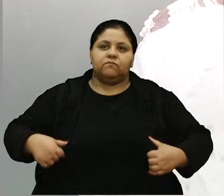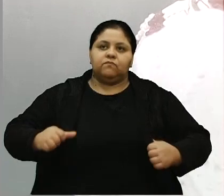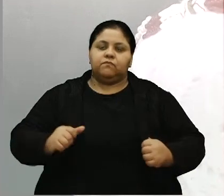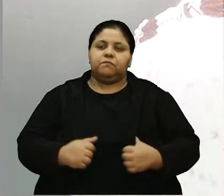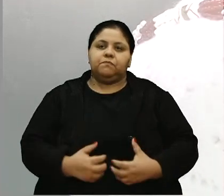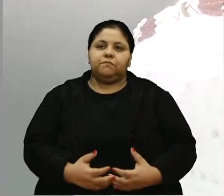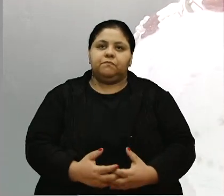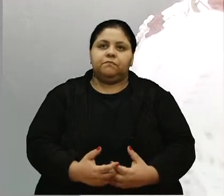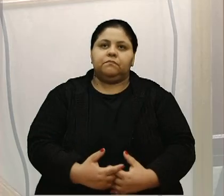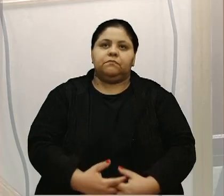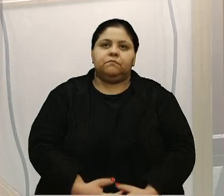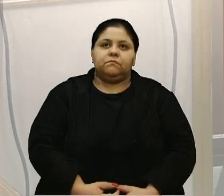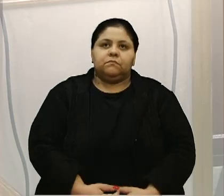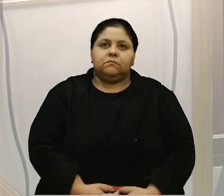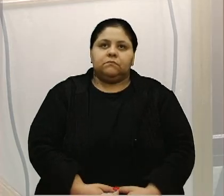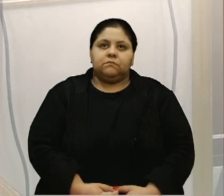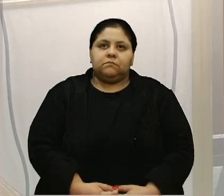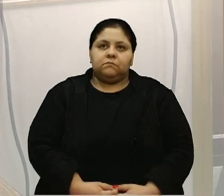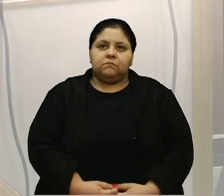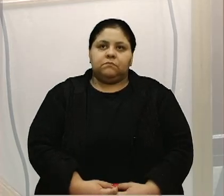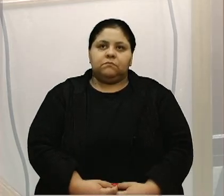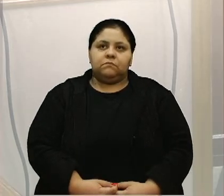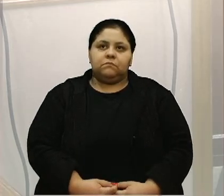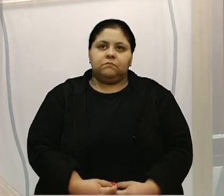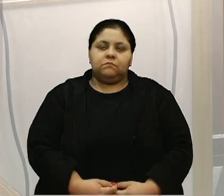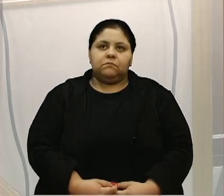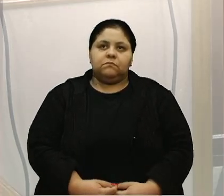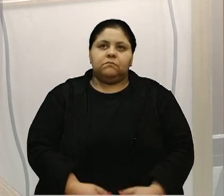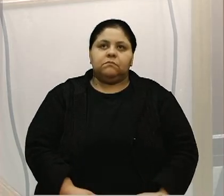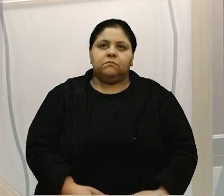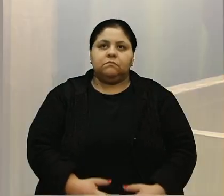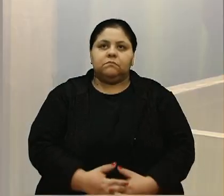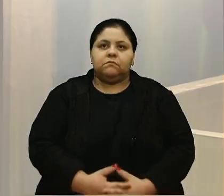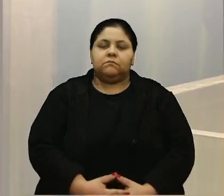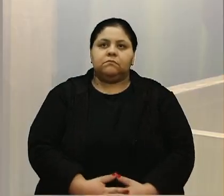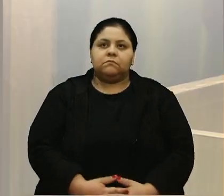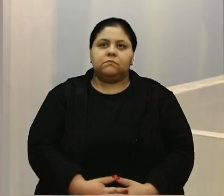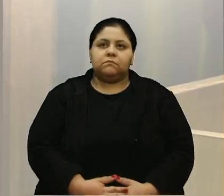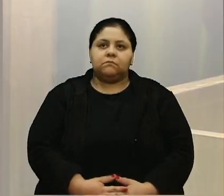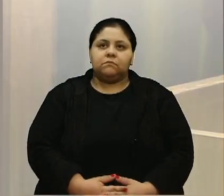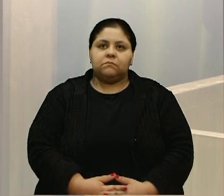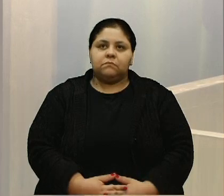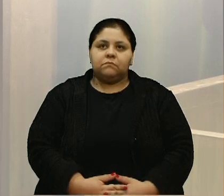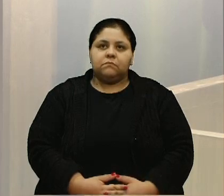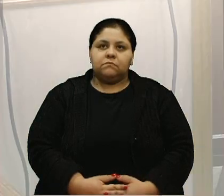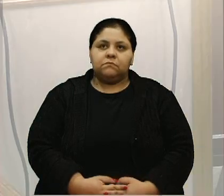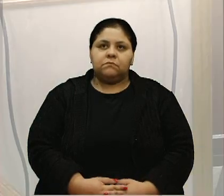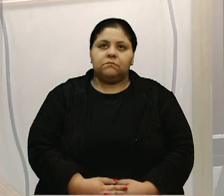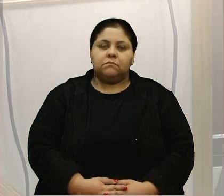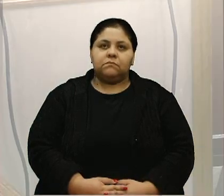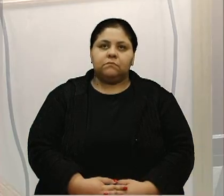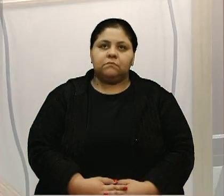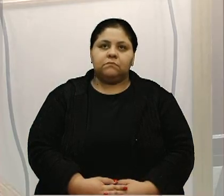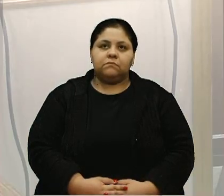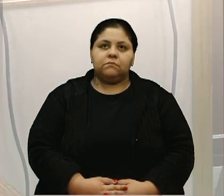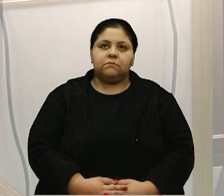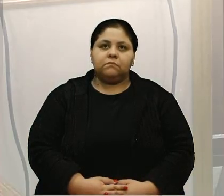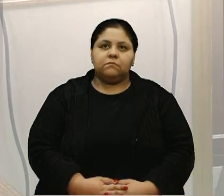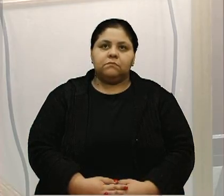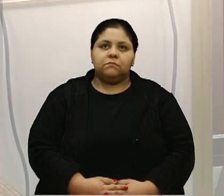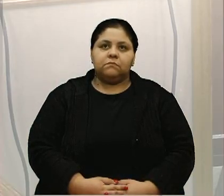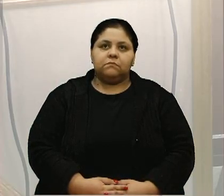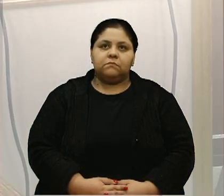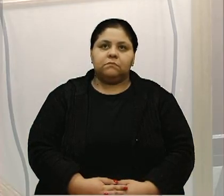é Oxóssi, Oxóssi. Oxóssi é caçador, Oxóssi é caçador. Quem manda nas matas